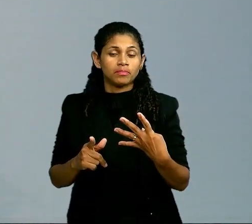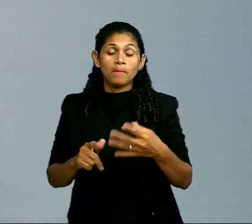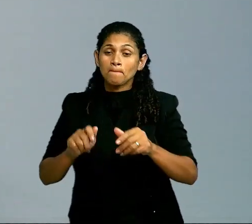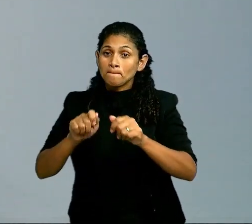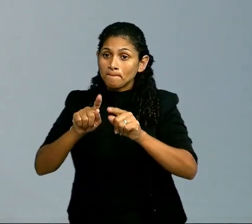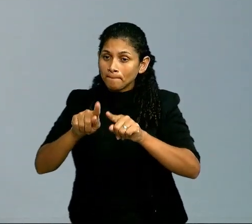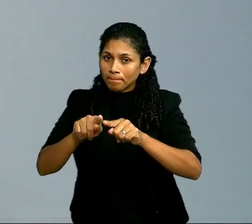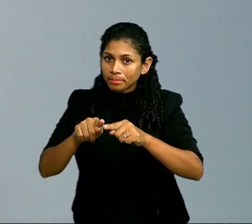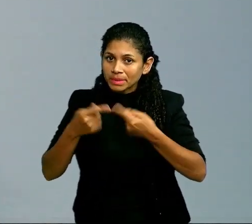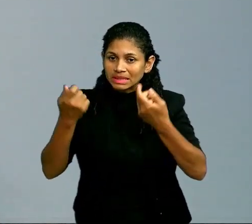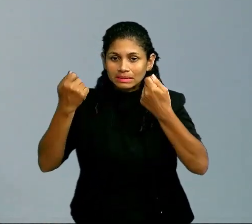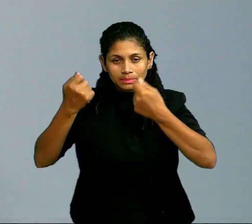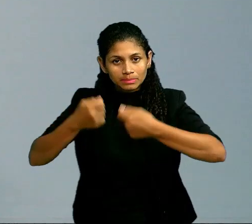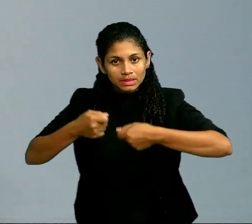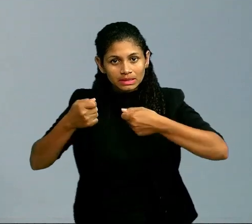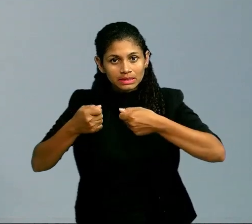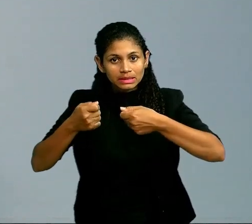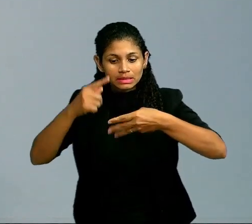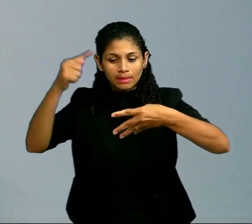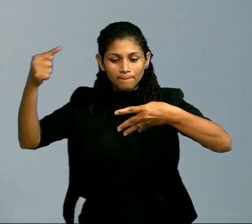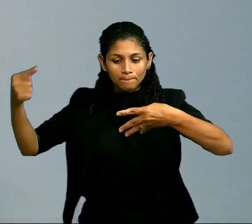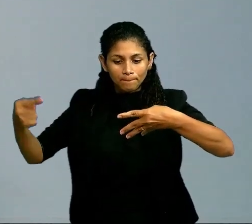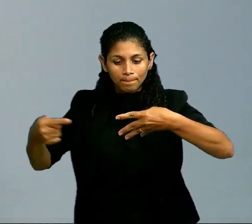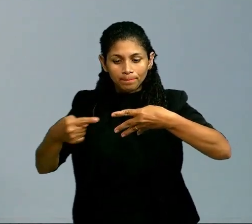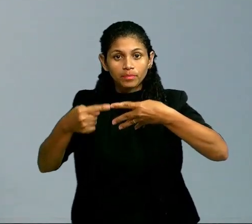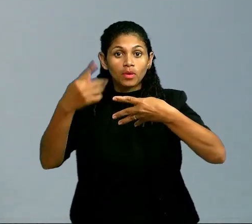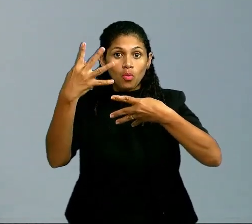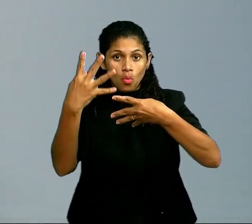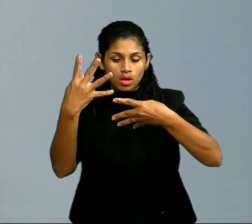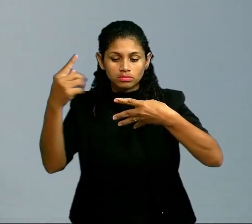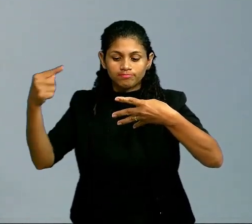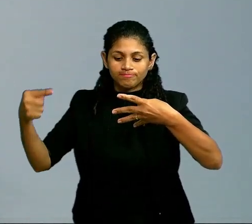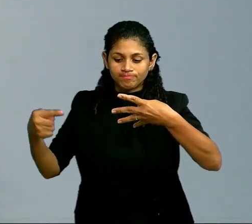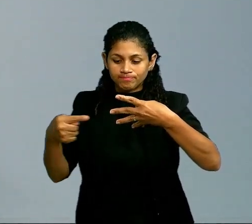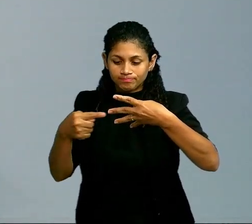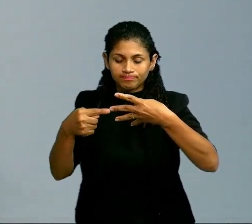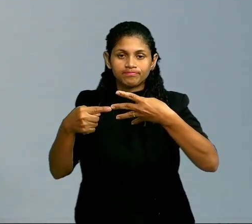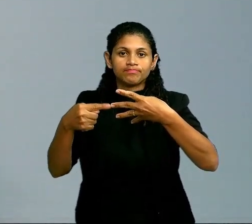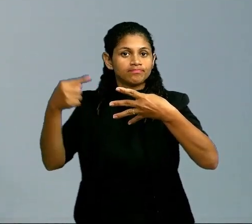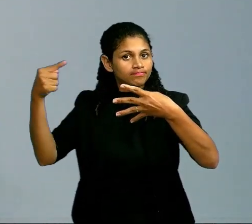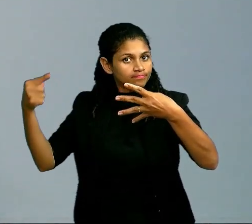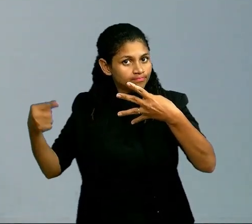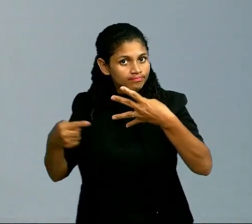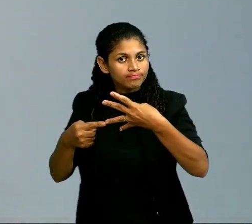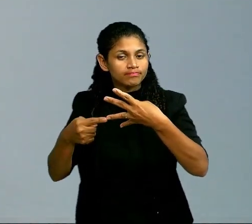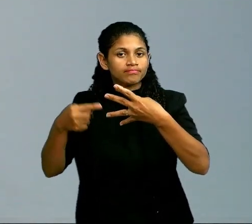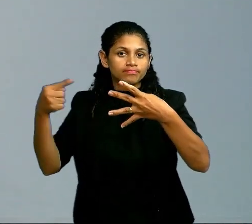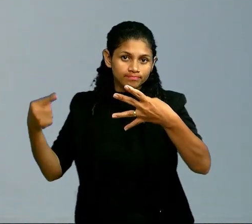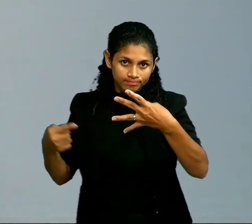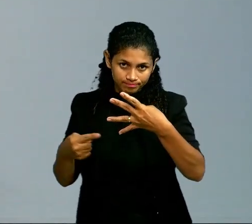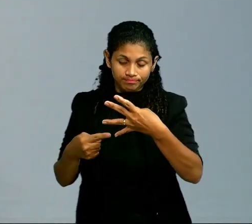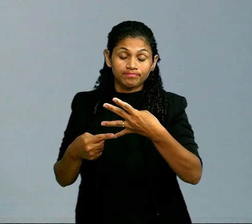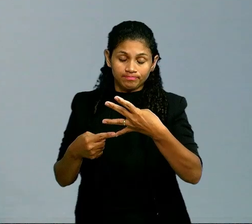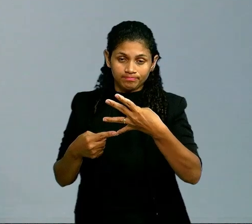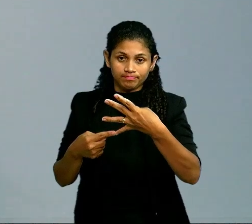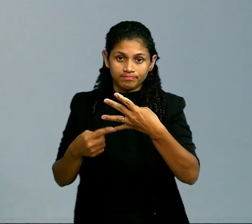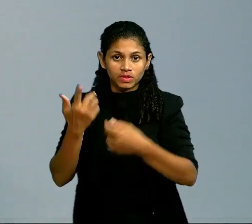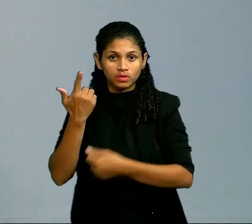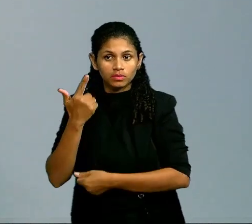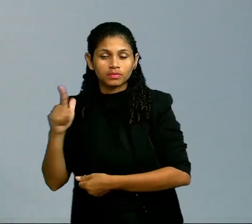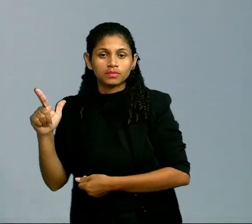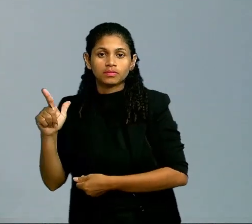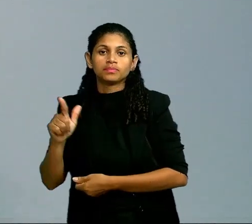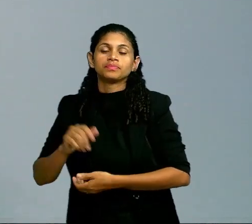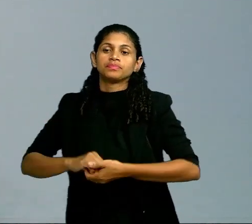fazer 4 ligações. Não importa como. Essa importância ela tem que ser dada ao outro átomo que ele vai estar se